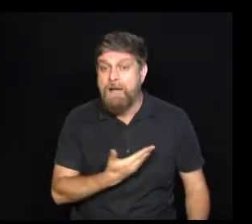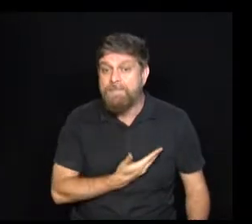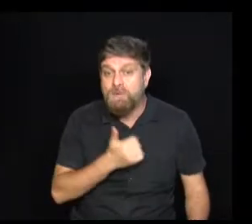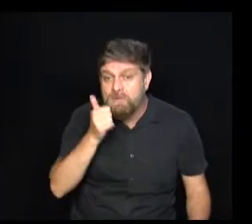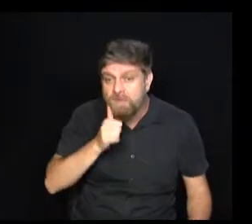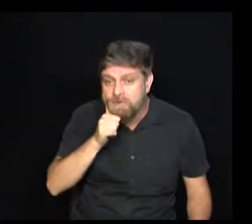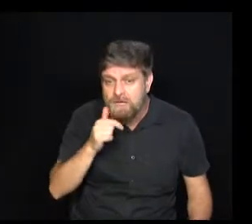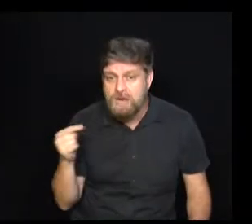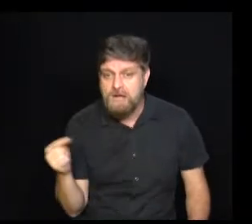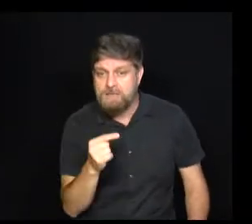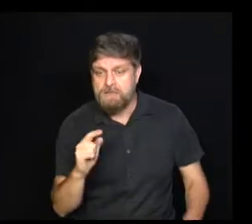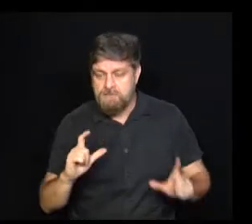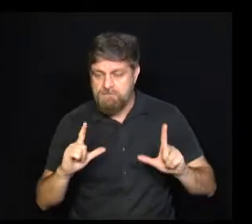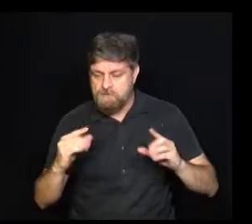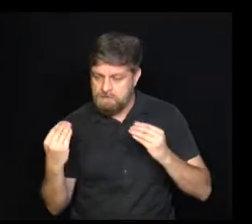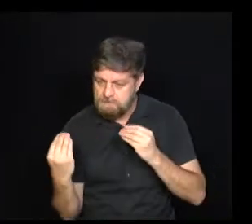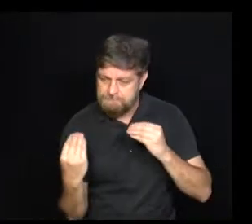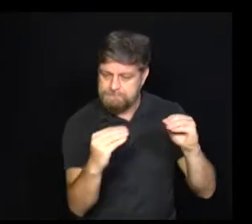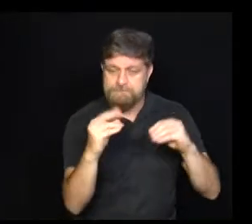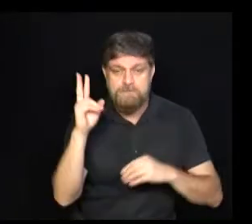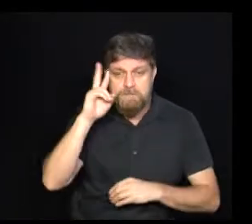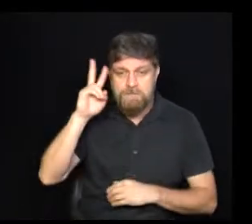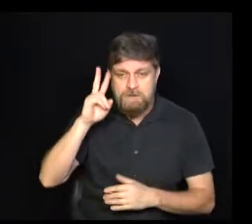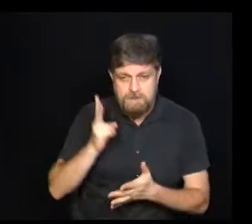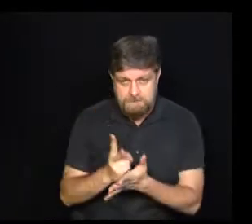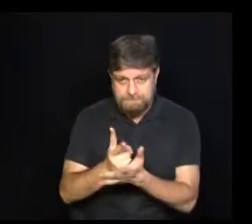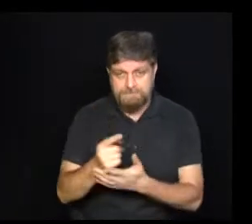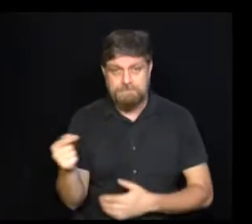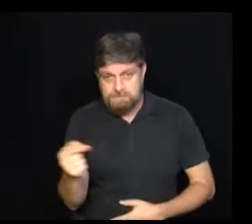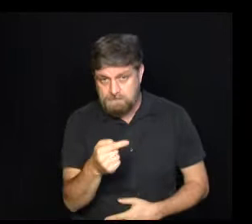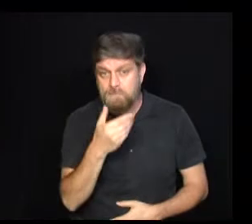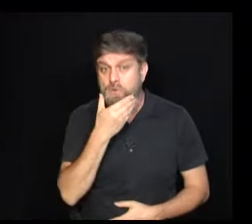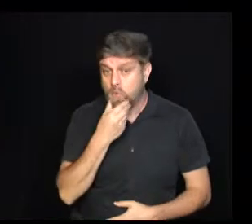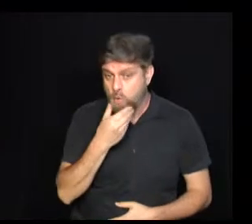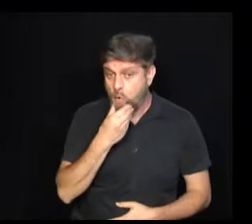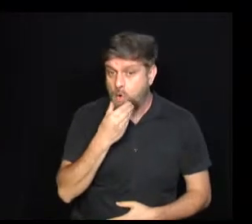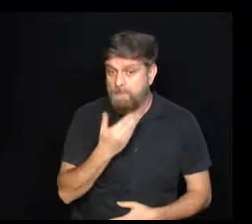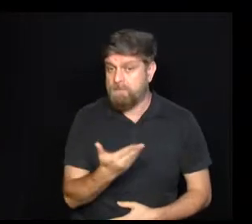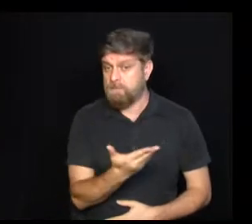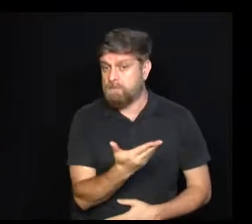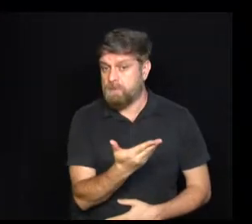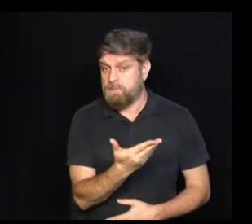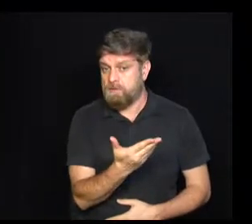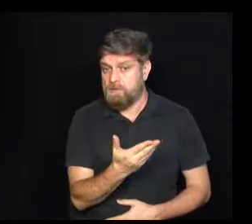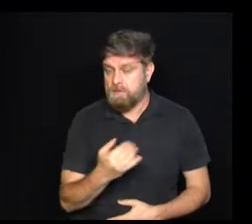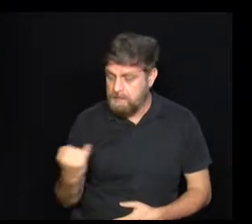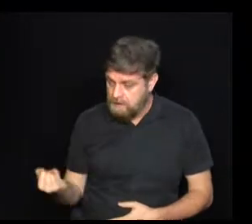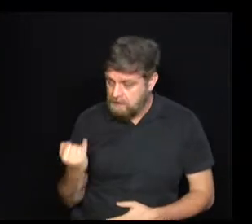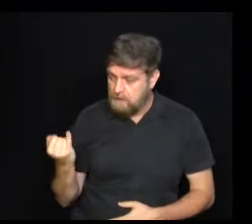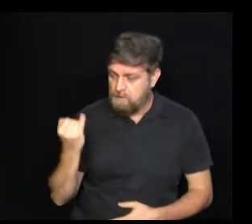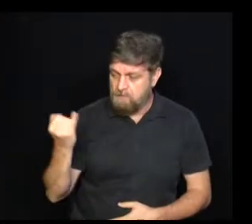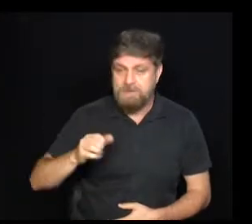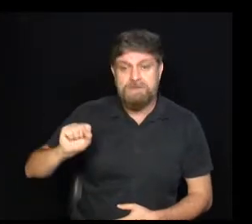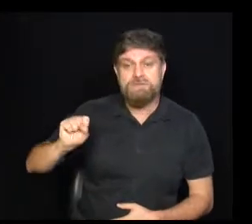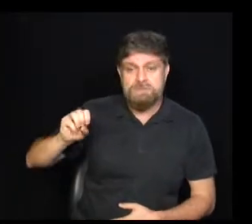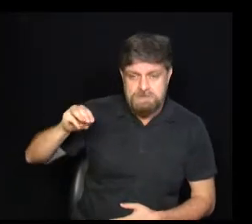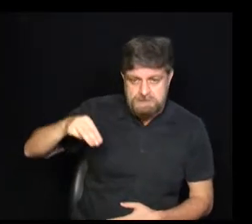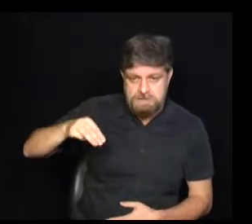pus essa foto para me lembrar sempre disso, para fazer essa ressalva que nós temos, sim, é importante,